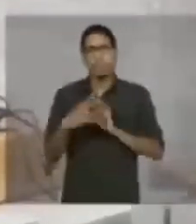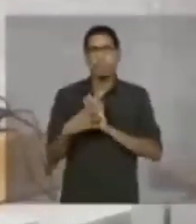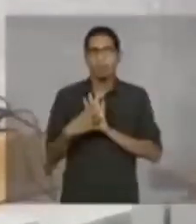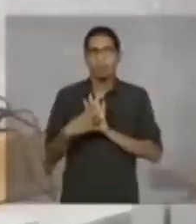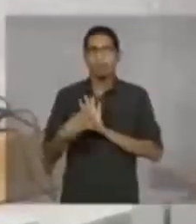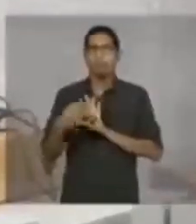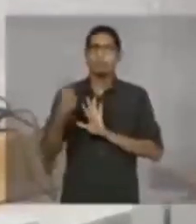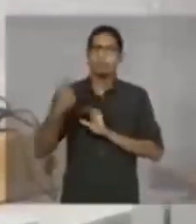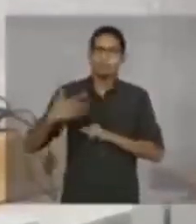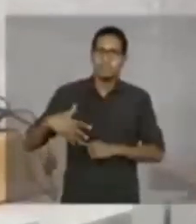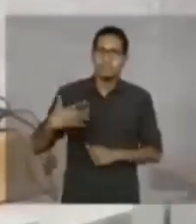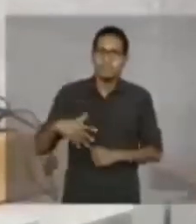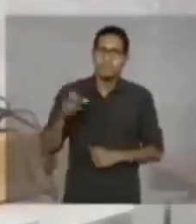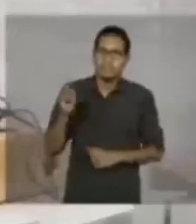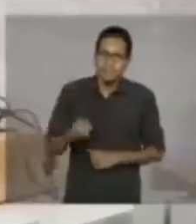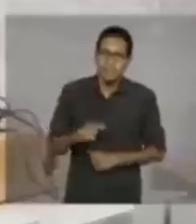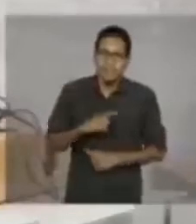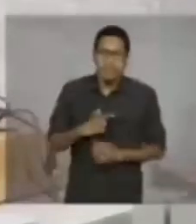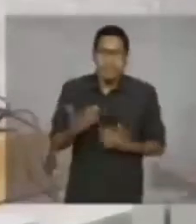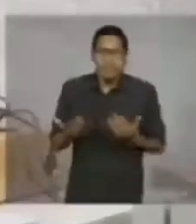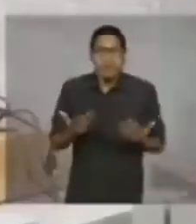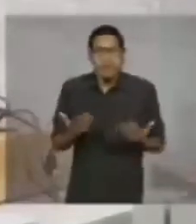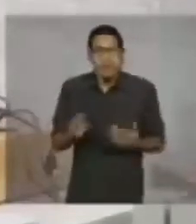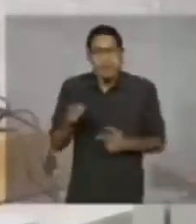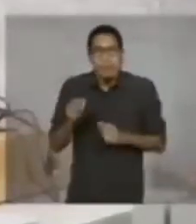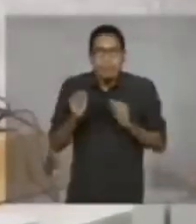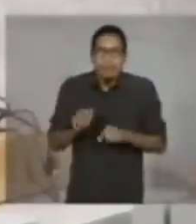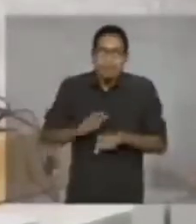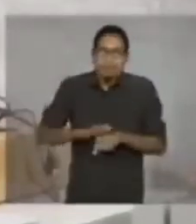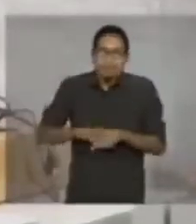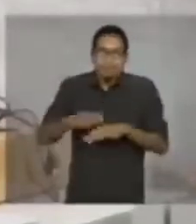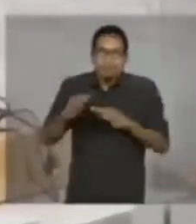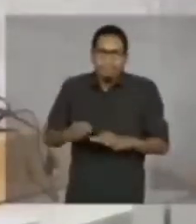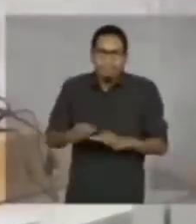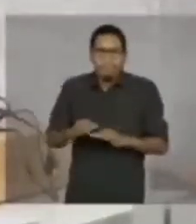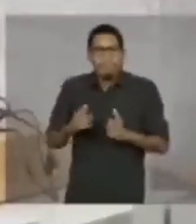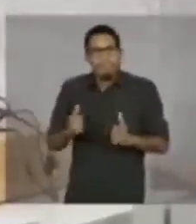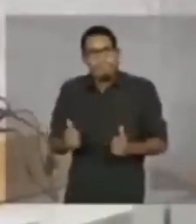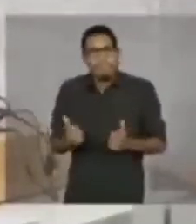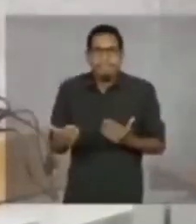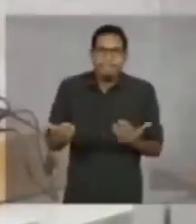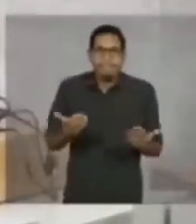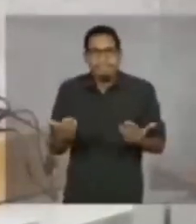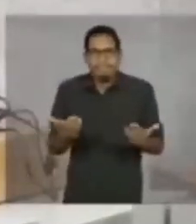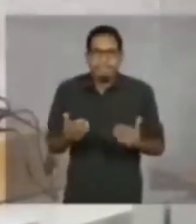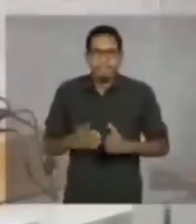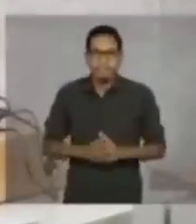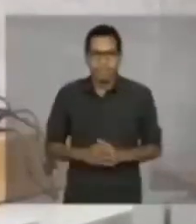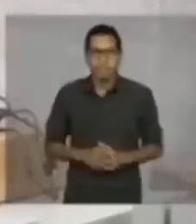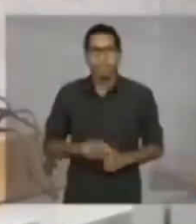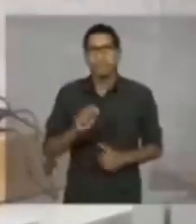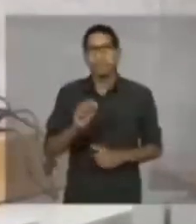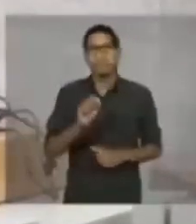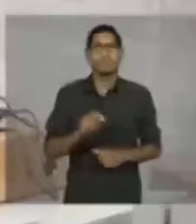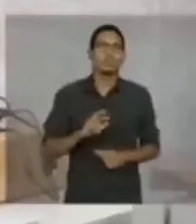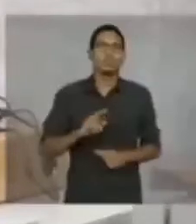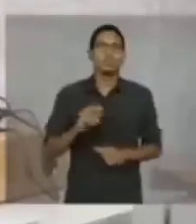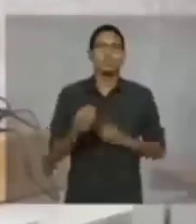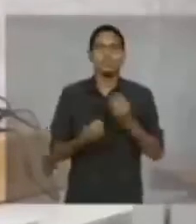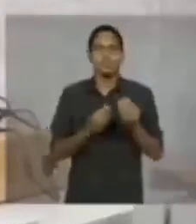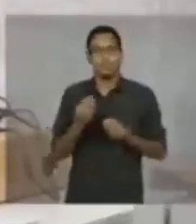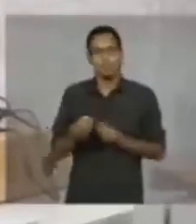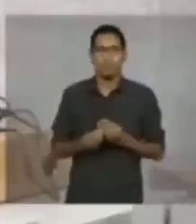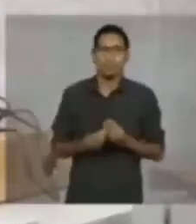muito custoso e, assim, ele pode ser eficiente, mas eficaz não tanto. Porque não é possível que a